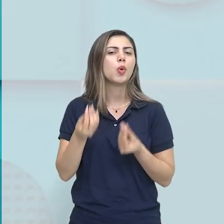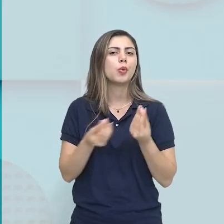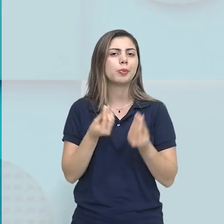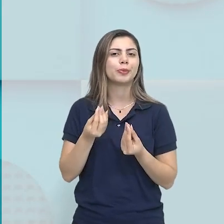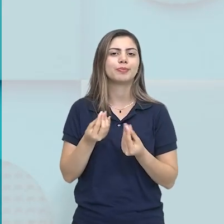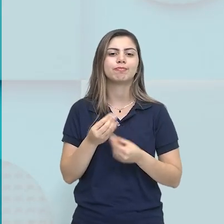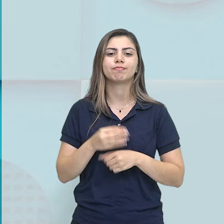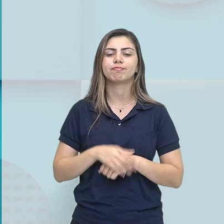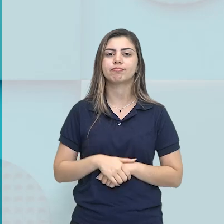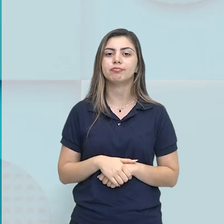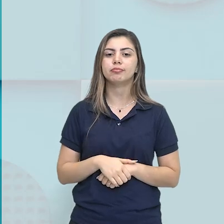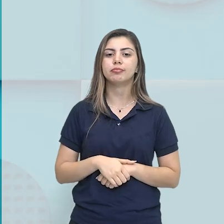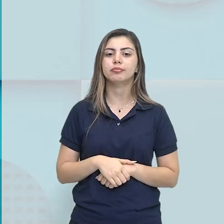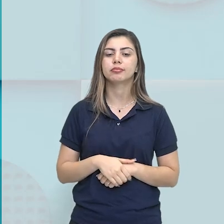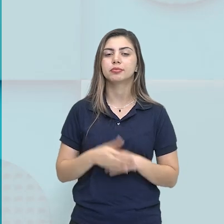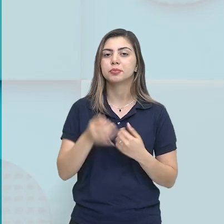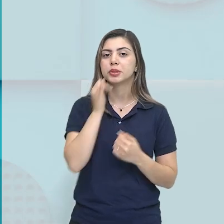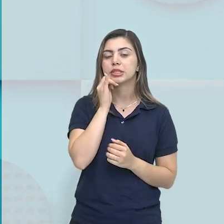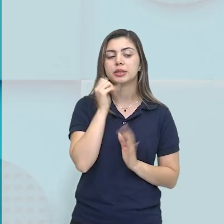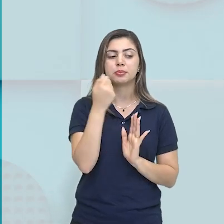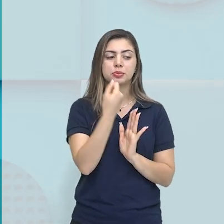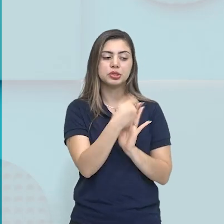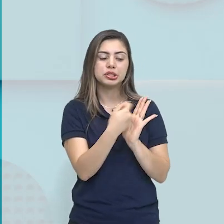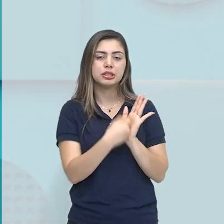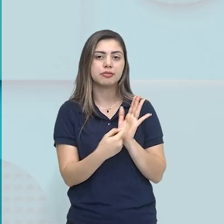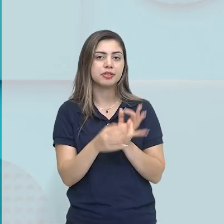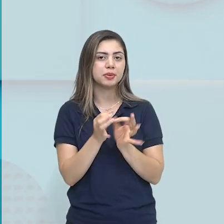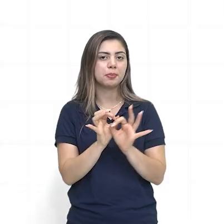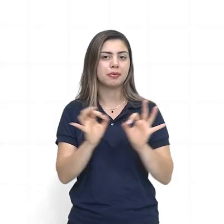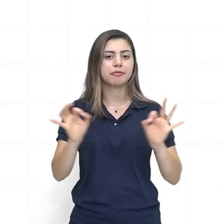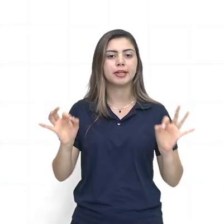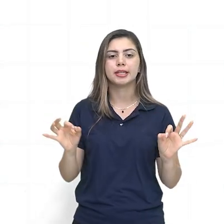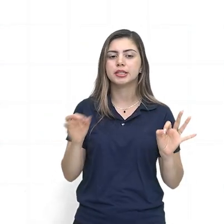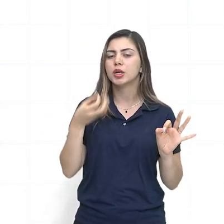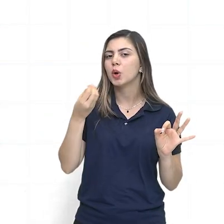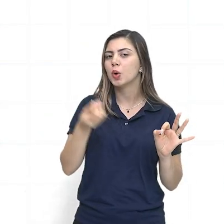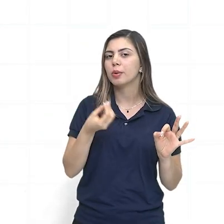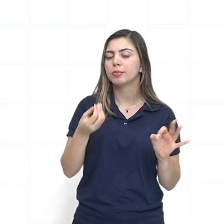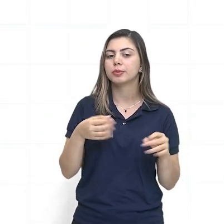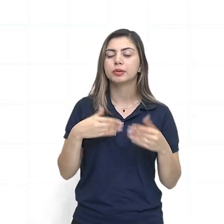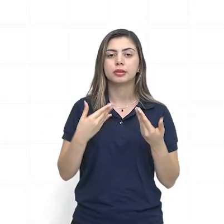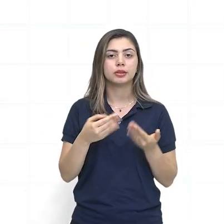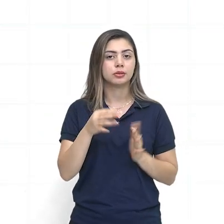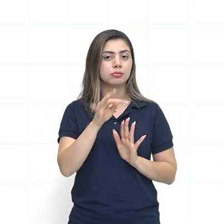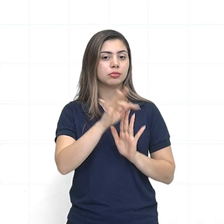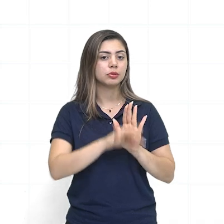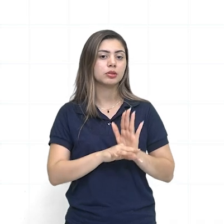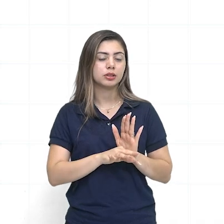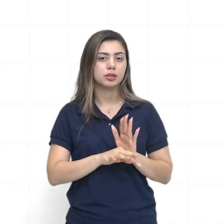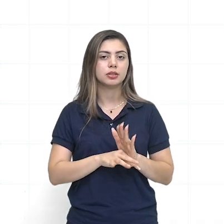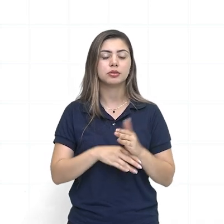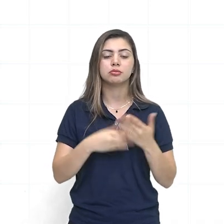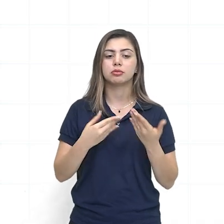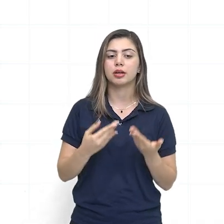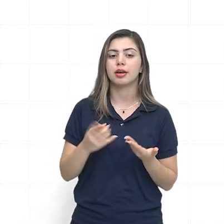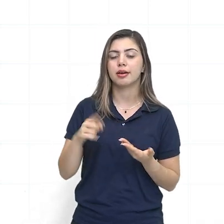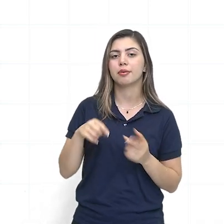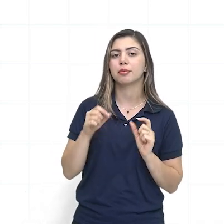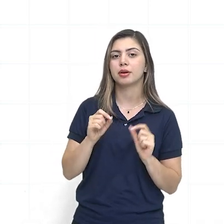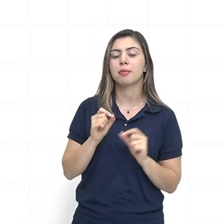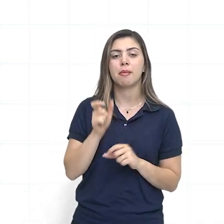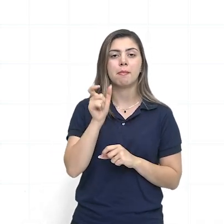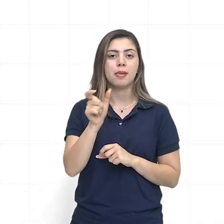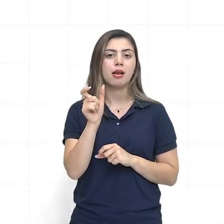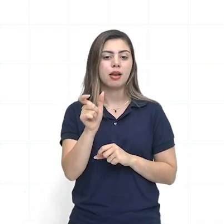gerar o duplo sentido no momento de escrever uma frase, por exemplo? Então, o texto, né, o duplo sentido, esse texto ele